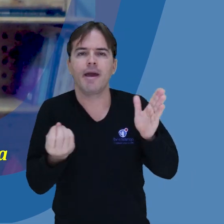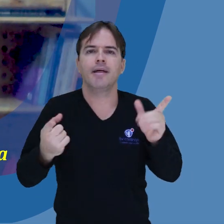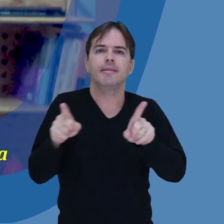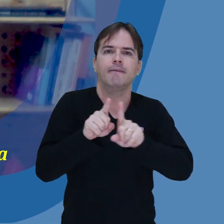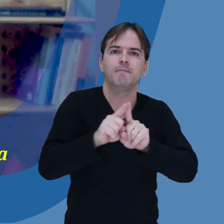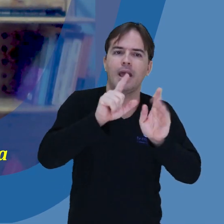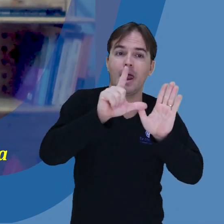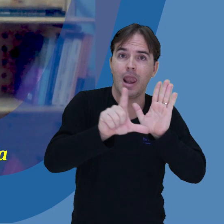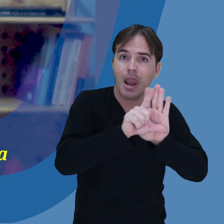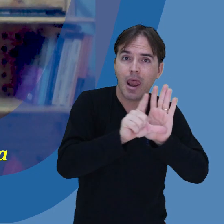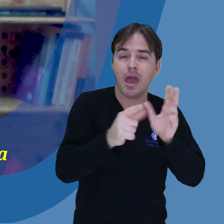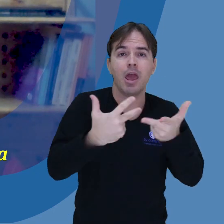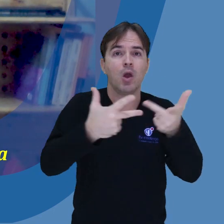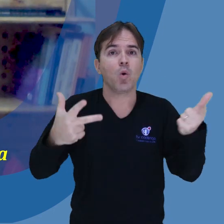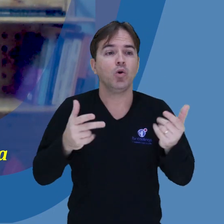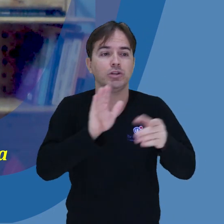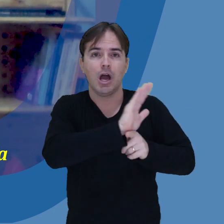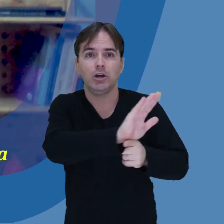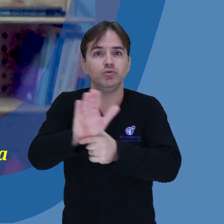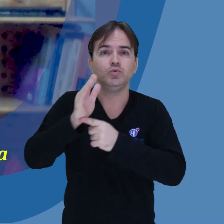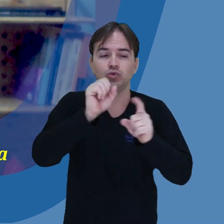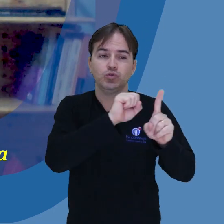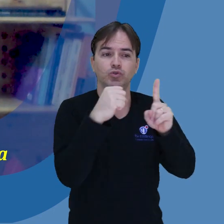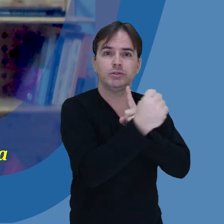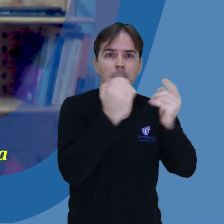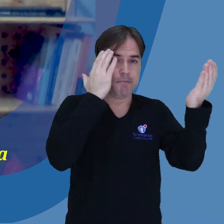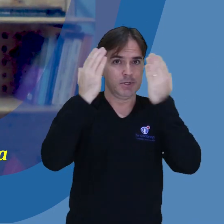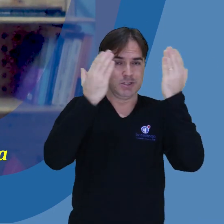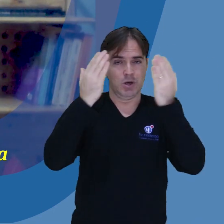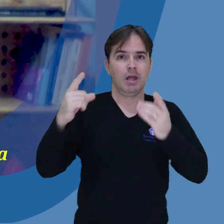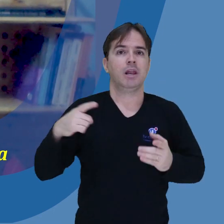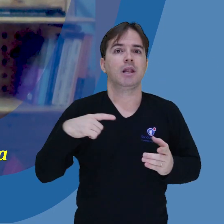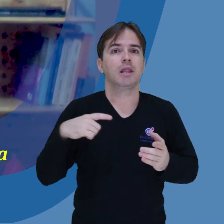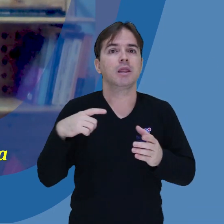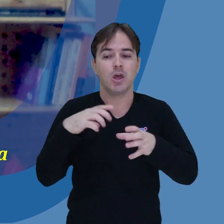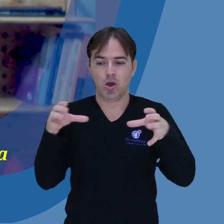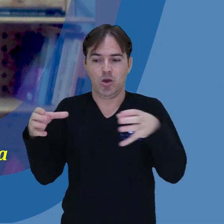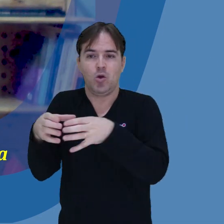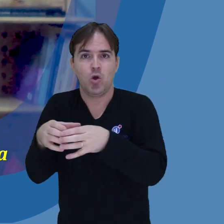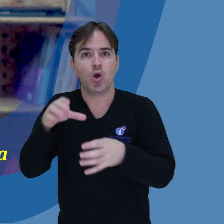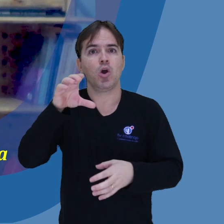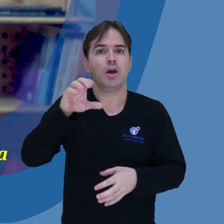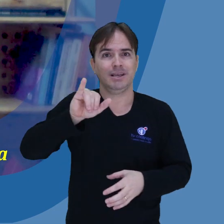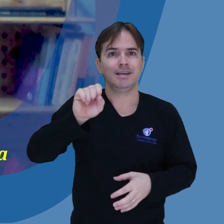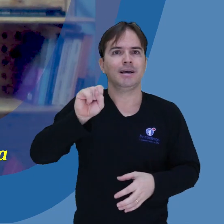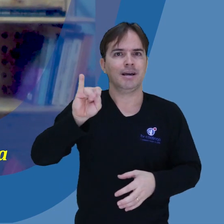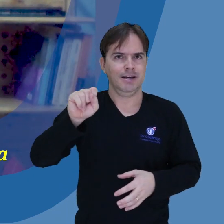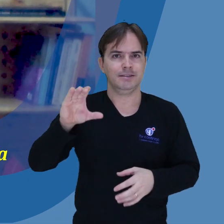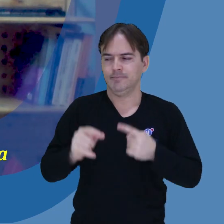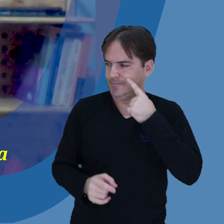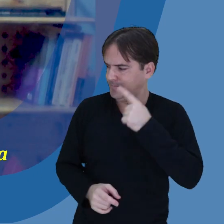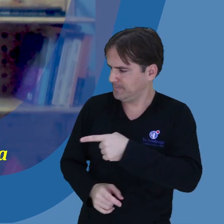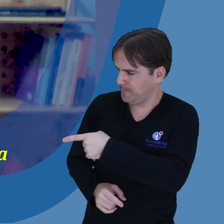atenção psicossocial. Um do Comitê Interagências, o IASC, o Comitê